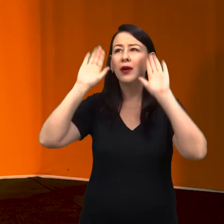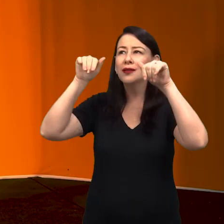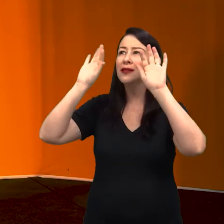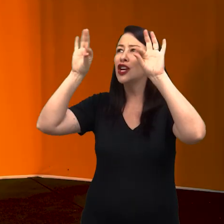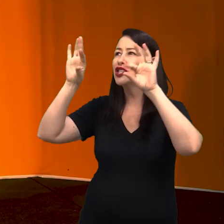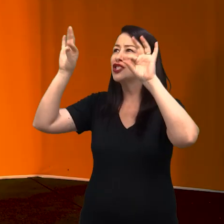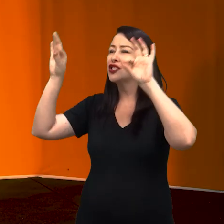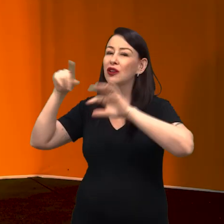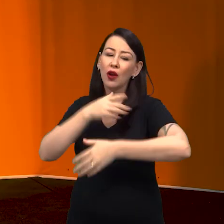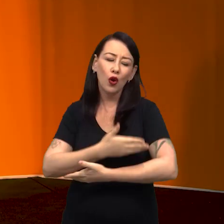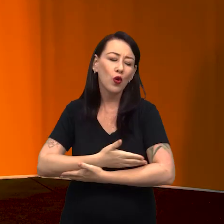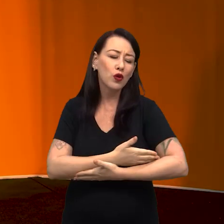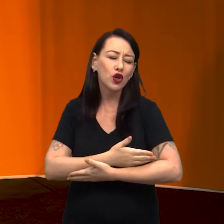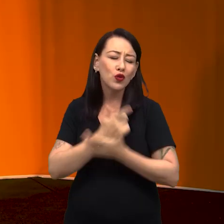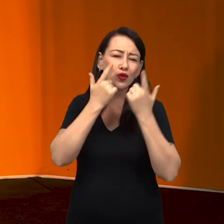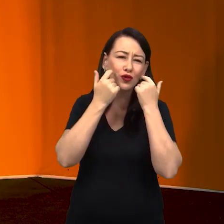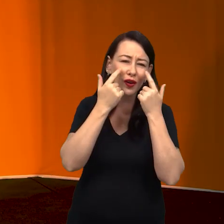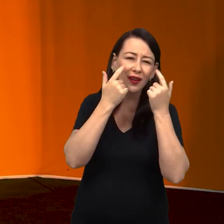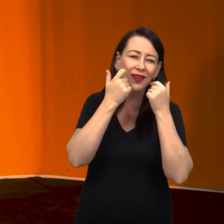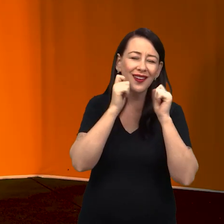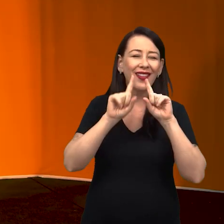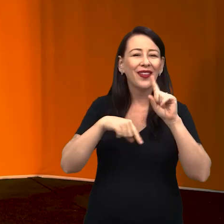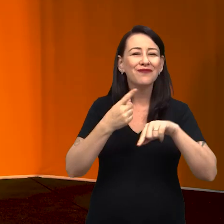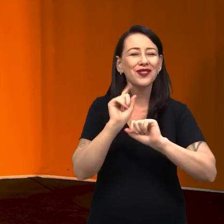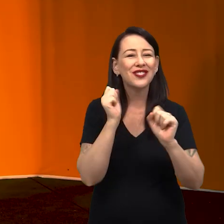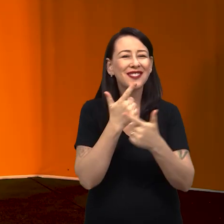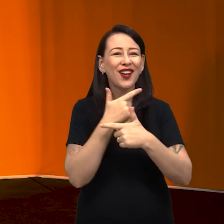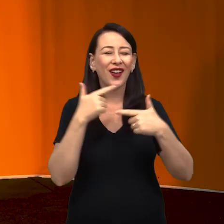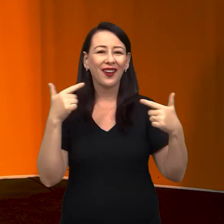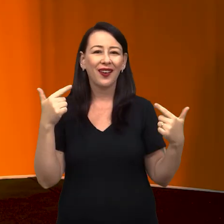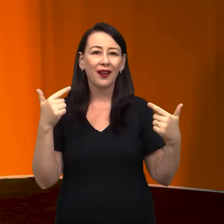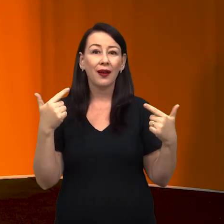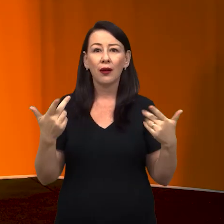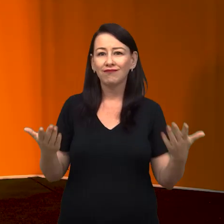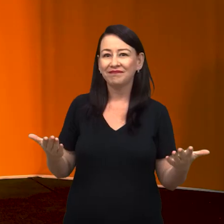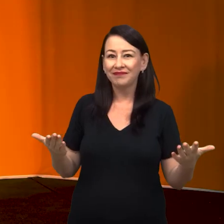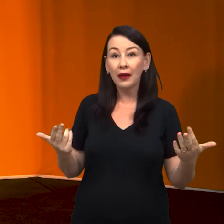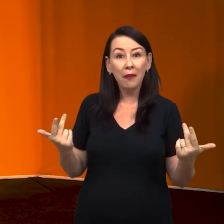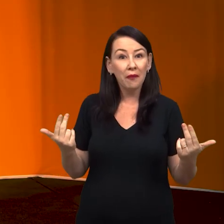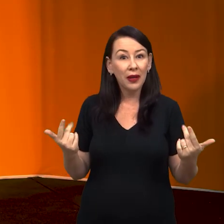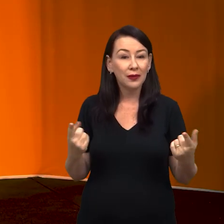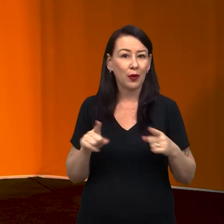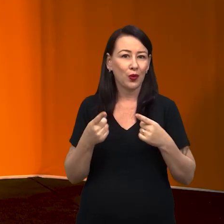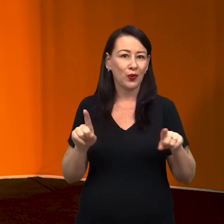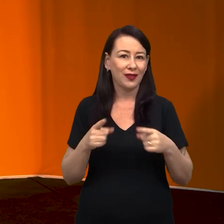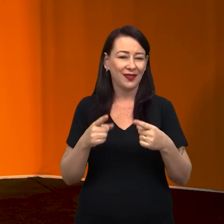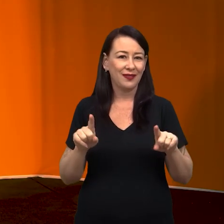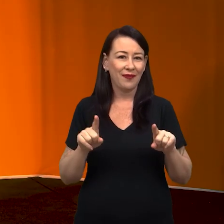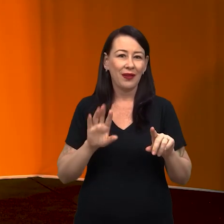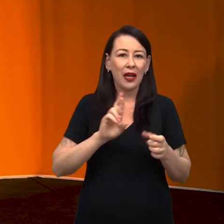José estendia, menino chorava e depois sorria. Não é a mesma?